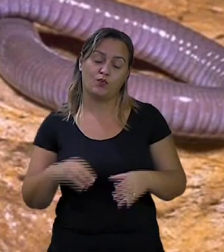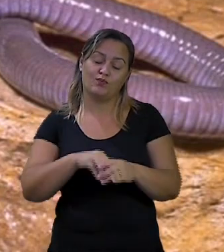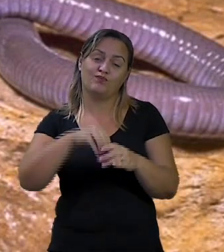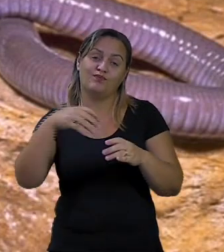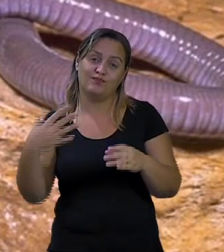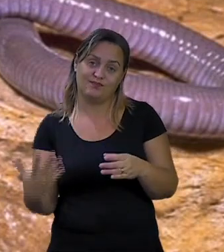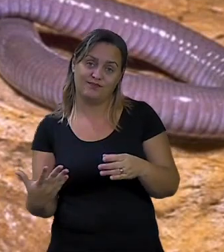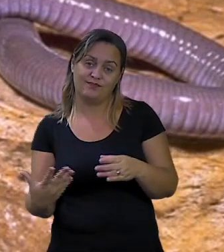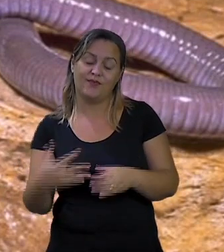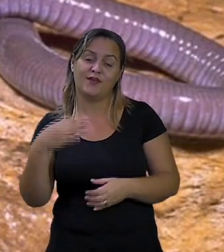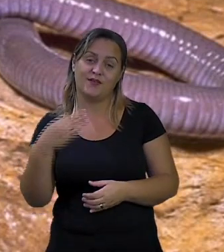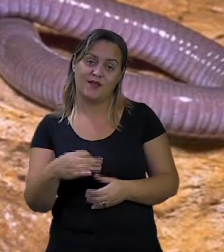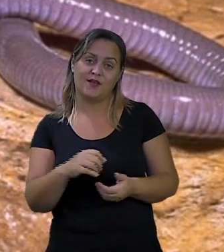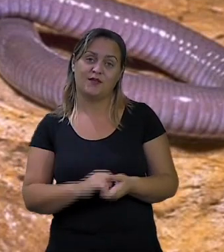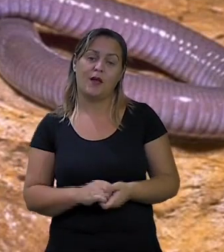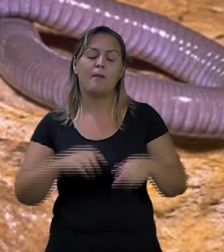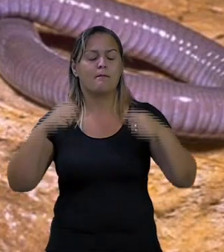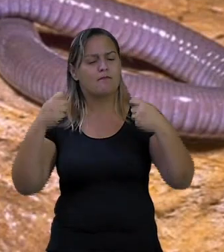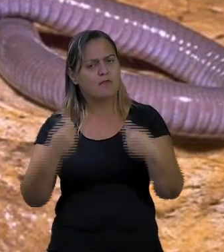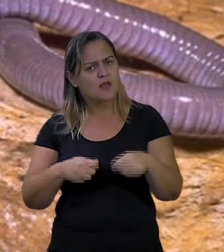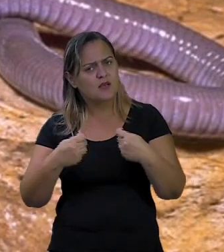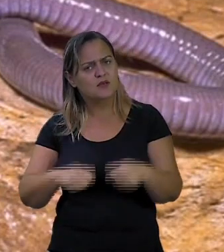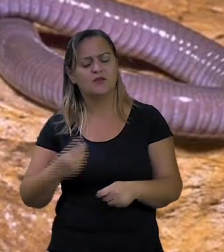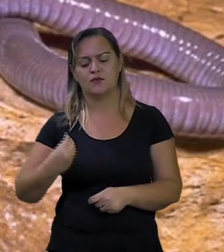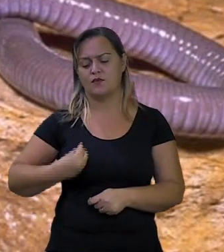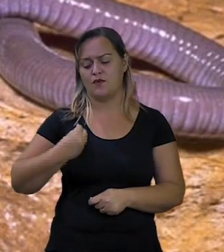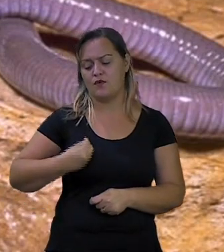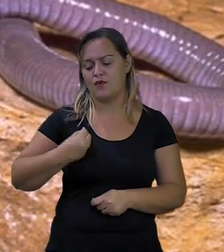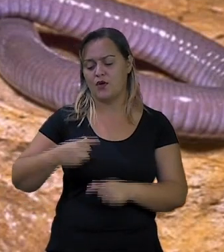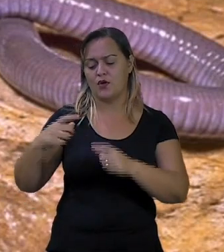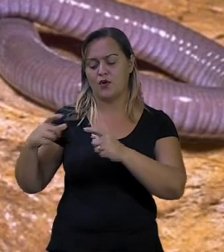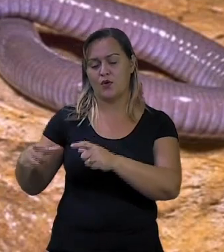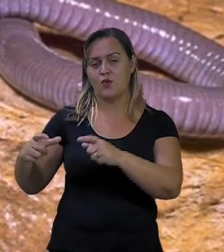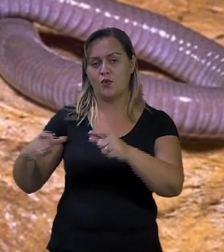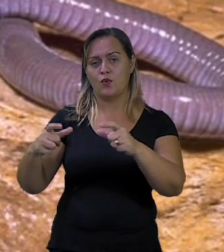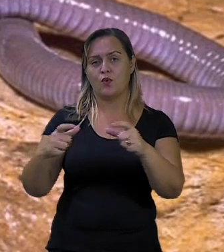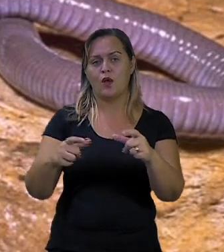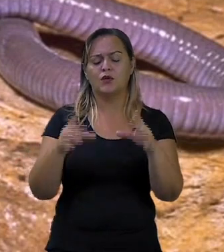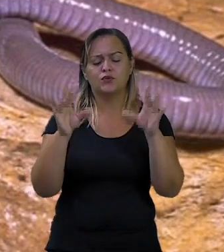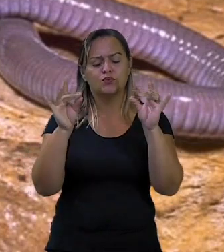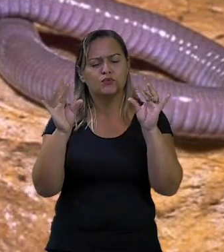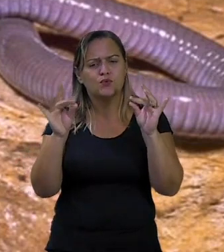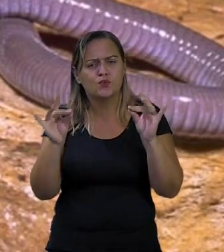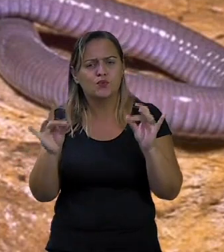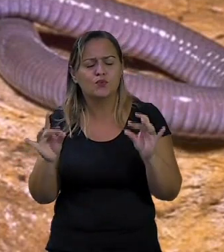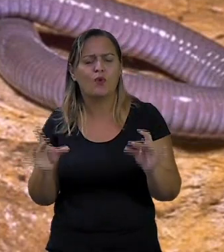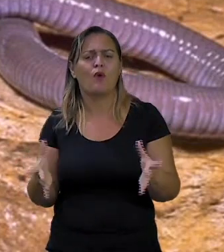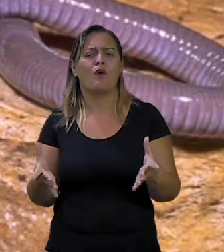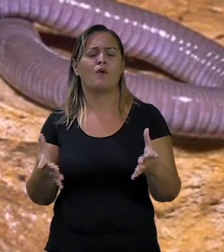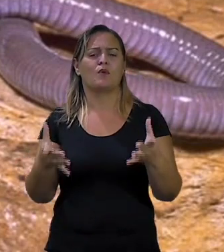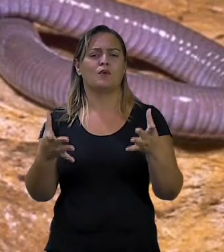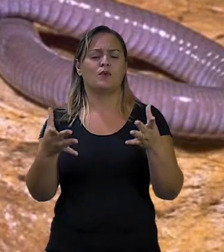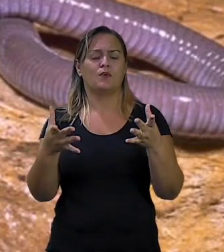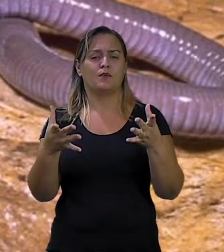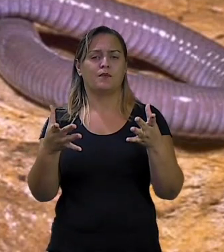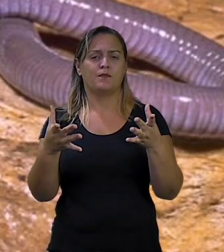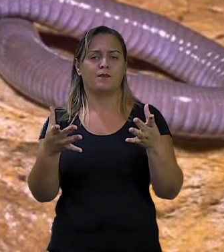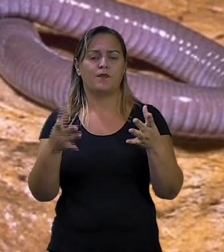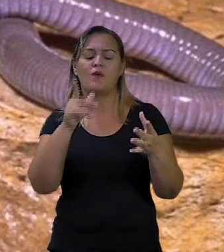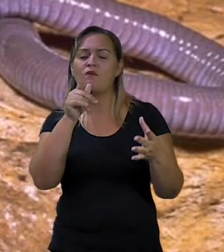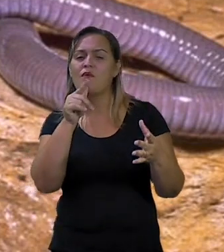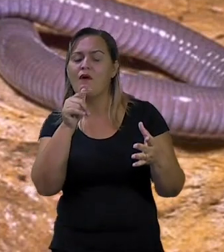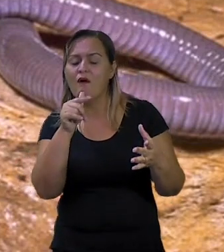interna em certas espécies os ovos desenvolve no ambiente fecundação acontece dentro